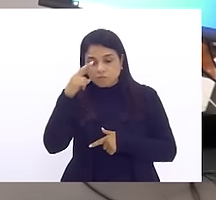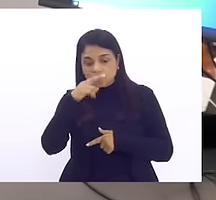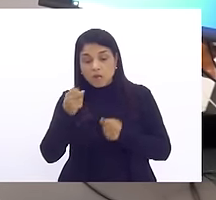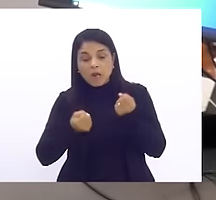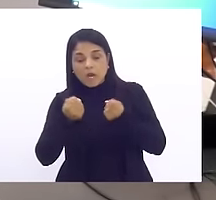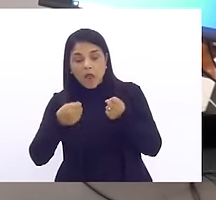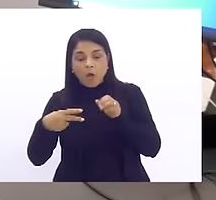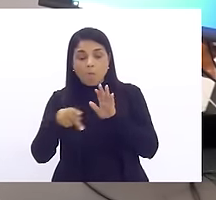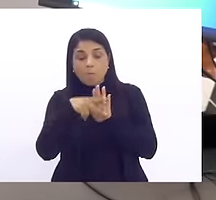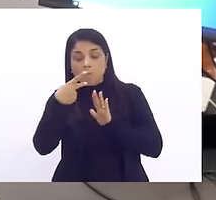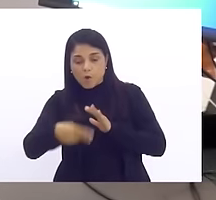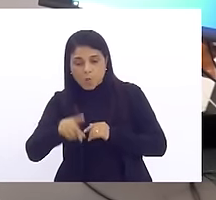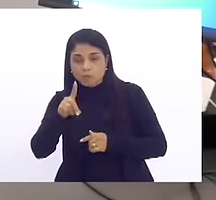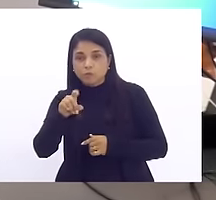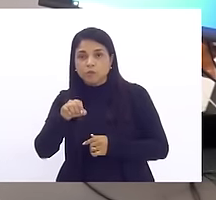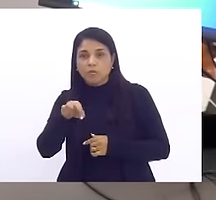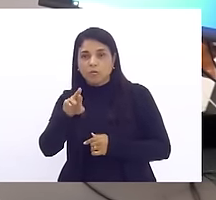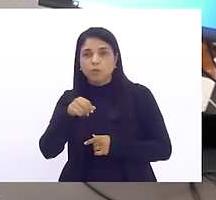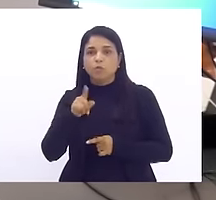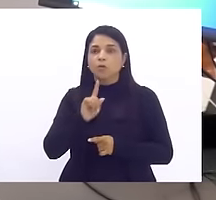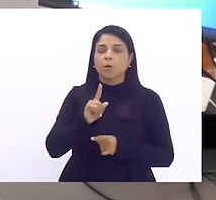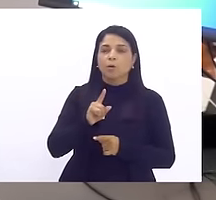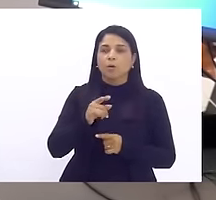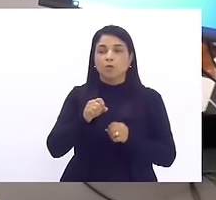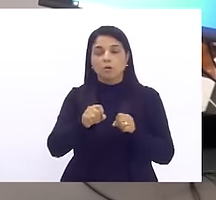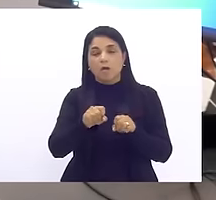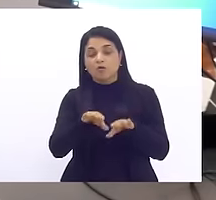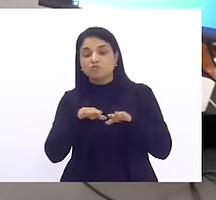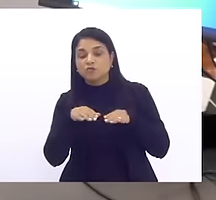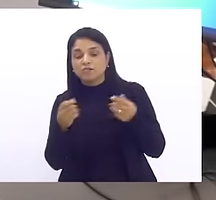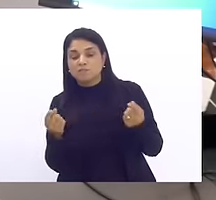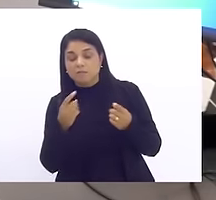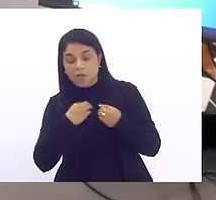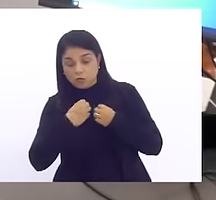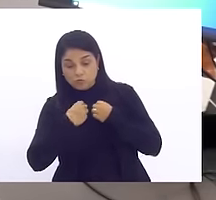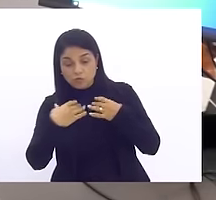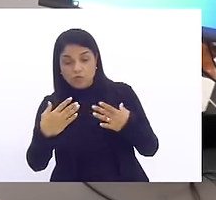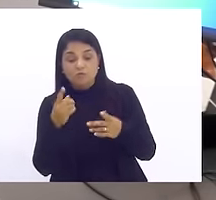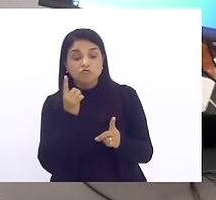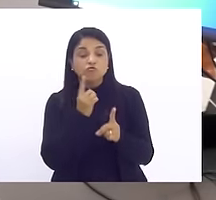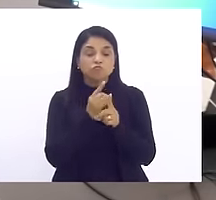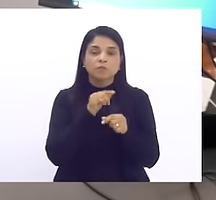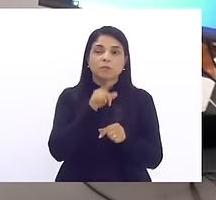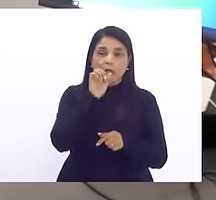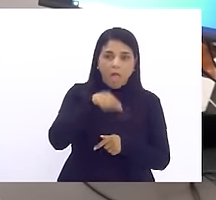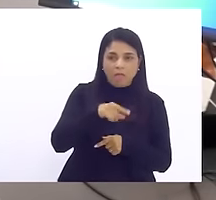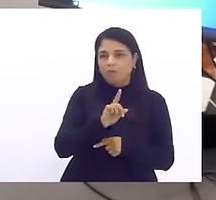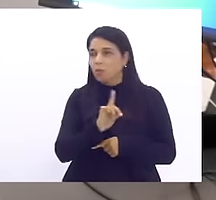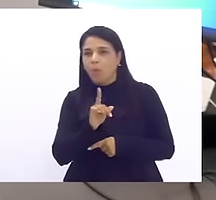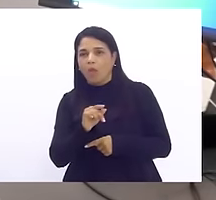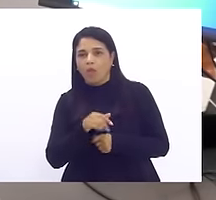passa agora pra gente saber de nada passei a audiência aqui